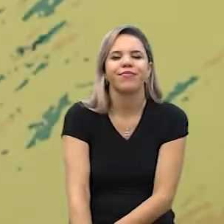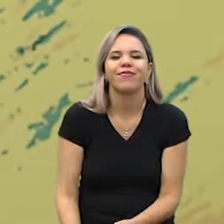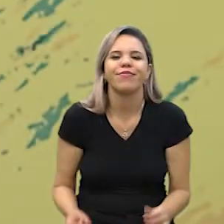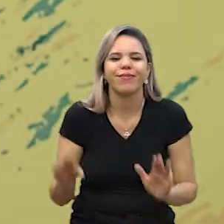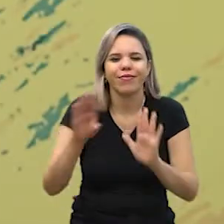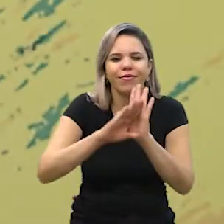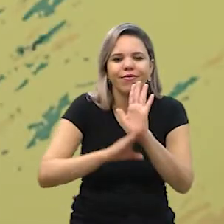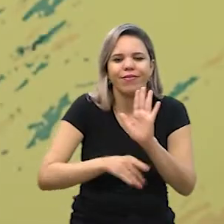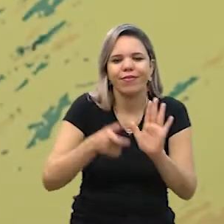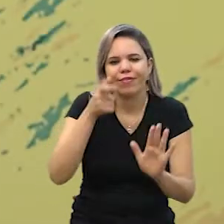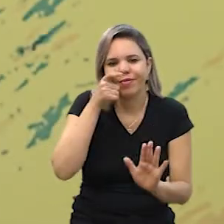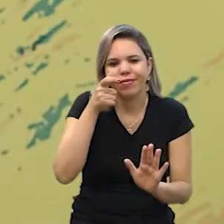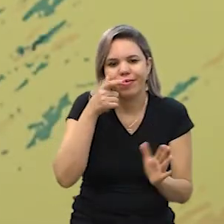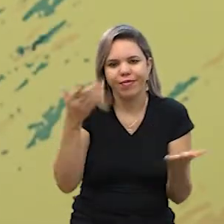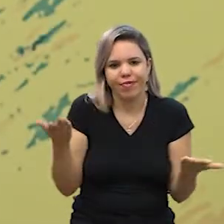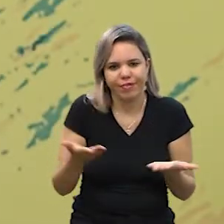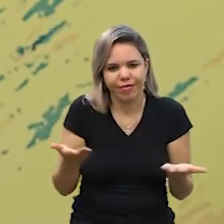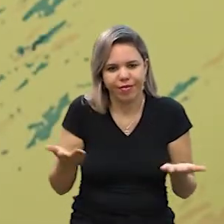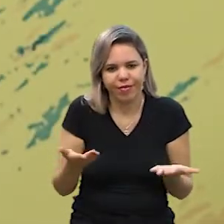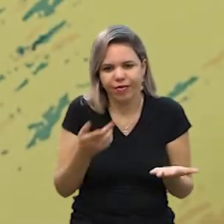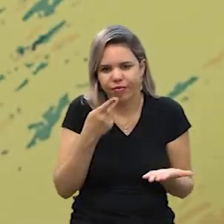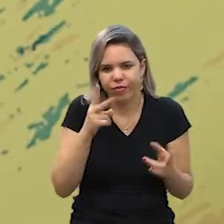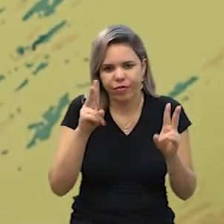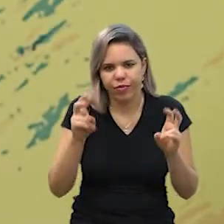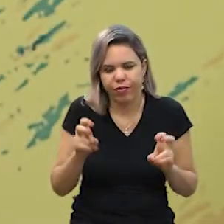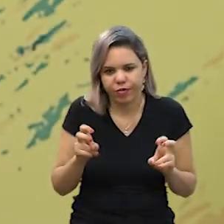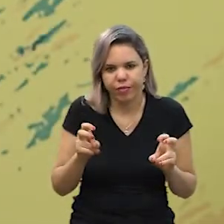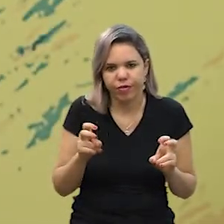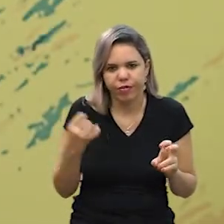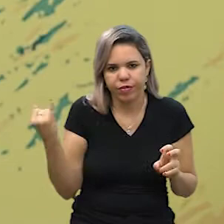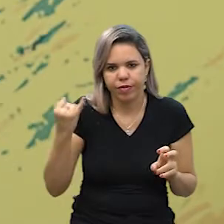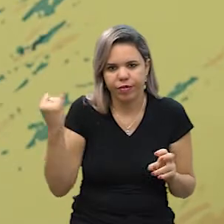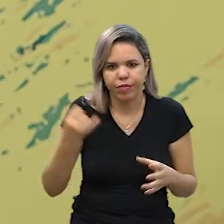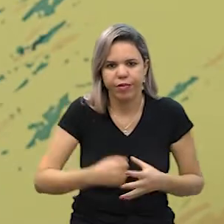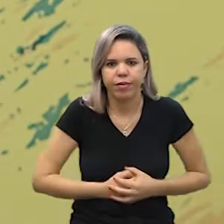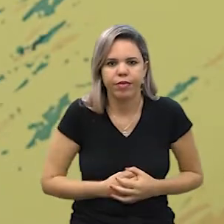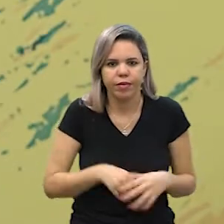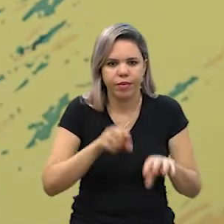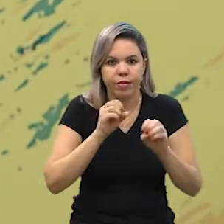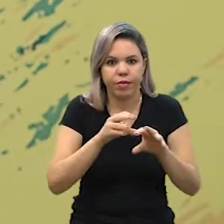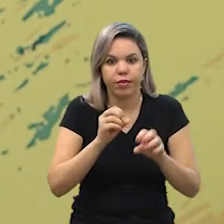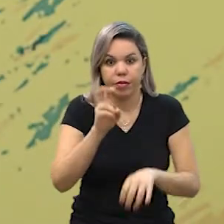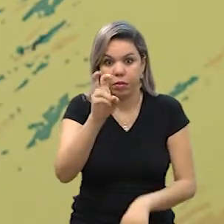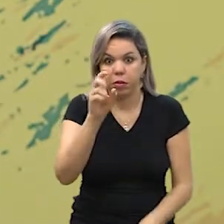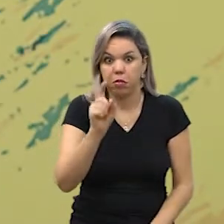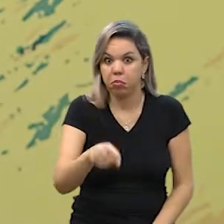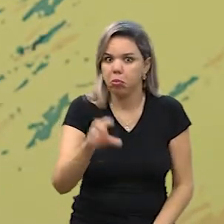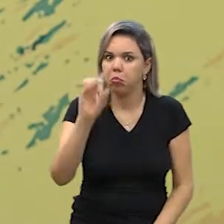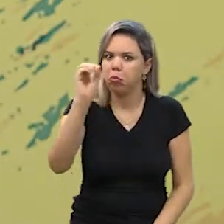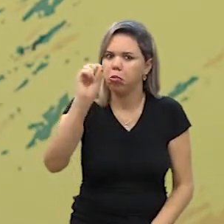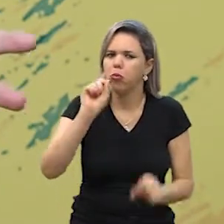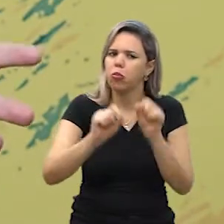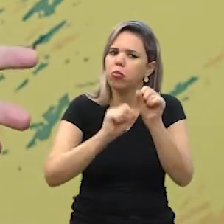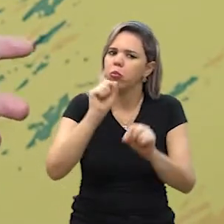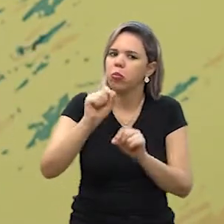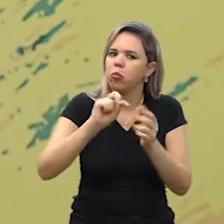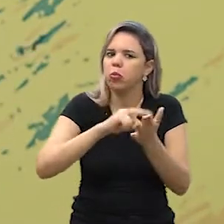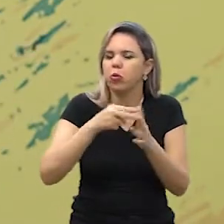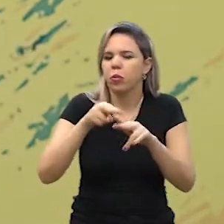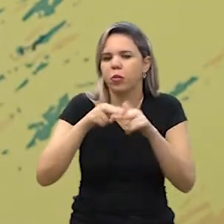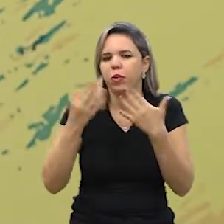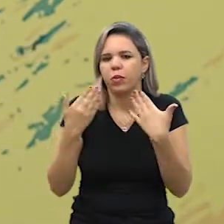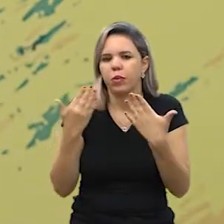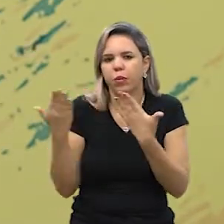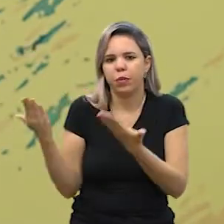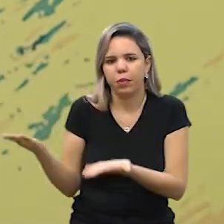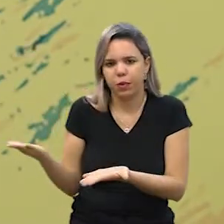Bom, é o quadro de Olho na Educação e olha só, hoje a gente vai falar sobre um tema muito importante, Educação 5.0. Bom, por isso a gente vai